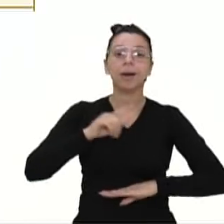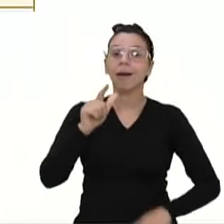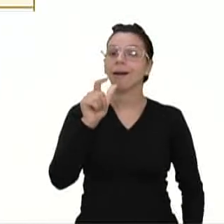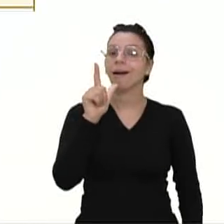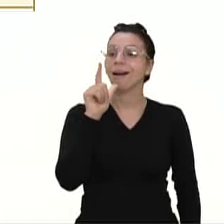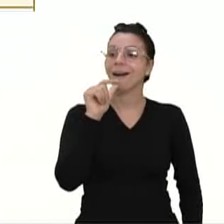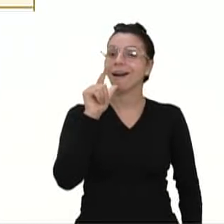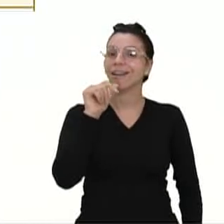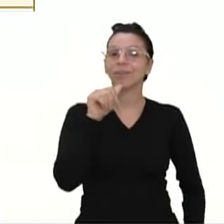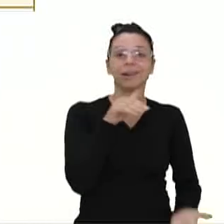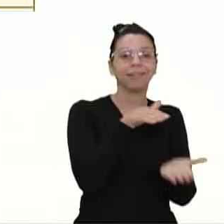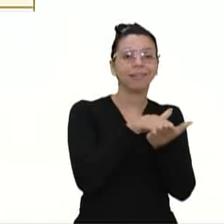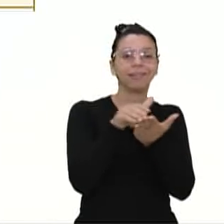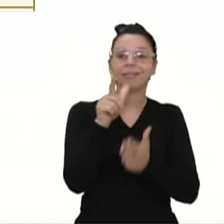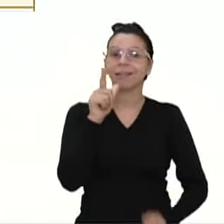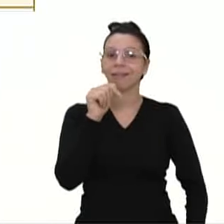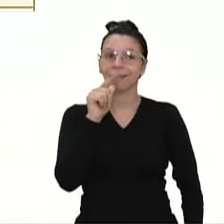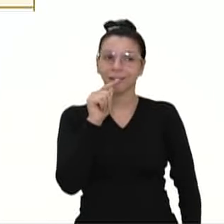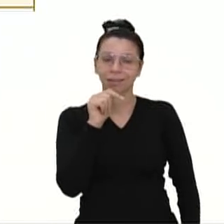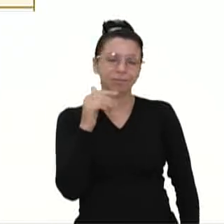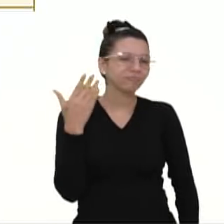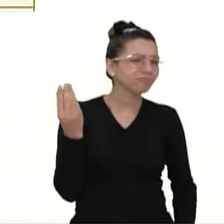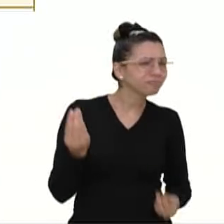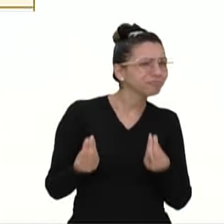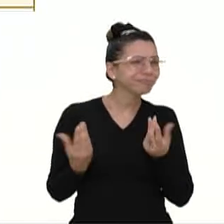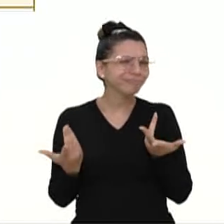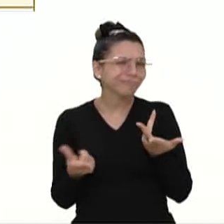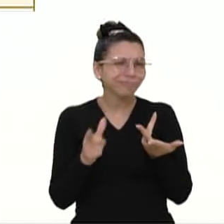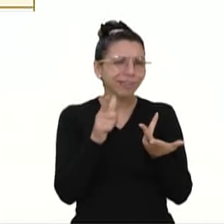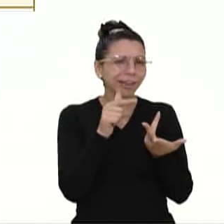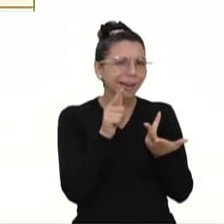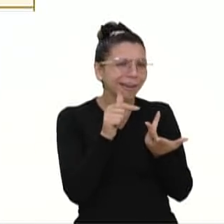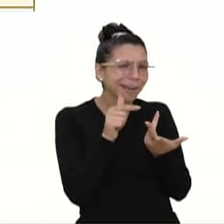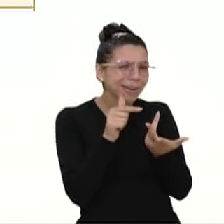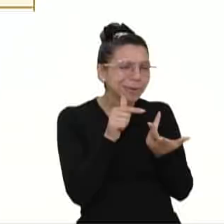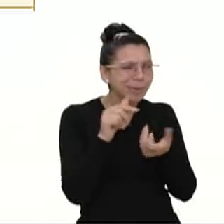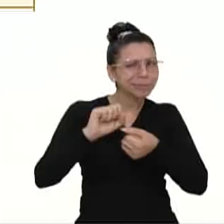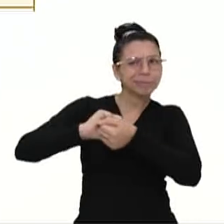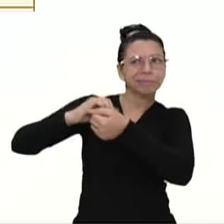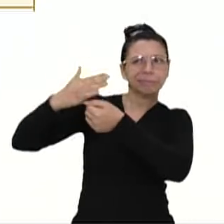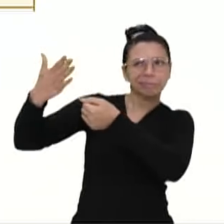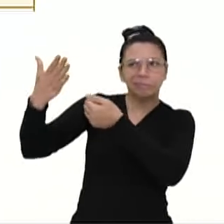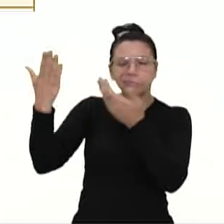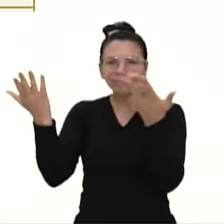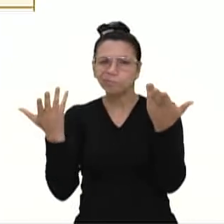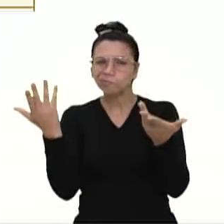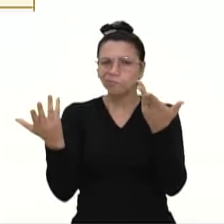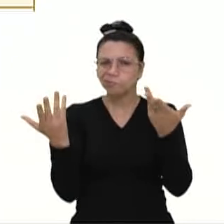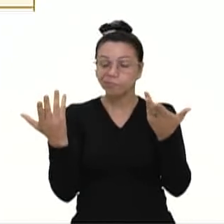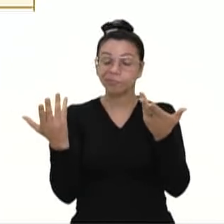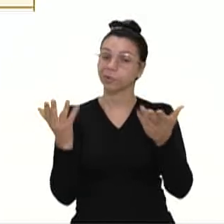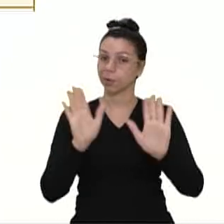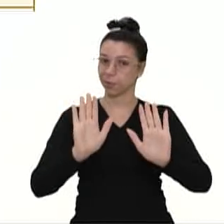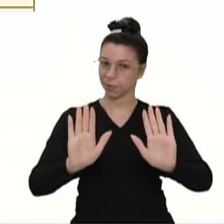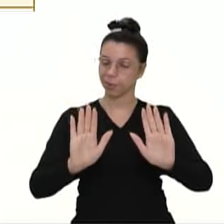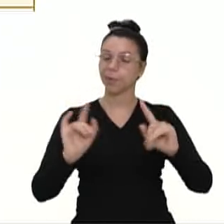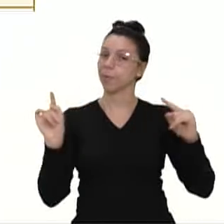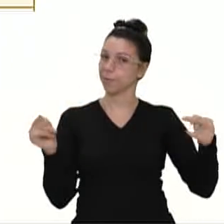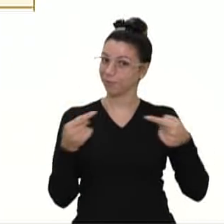água. Você falou, poxa, pessoal, mas o que tem a ver consumo de água com a equação exponencial? Tem tudo a ver. Olha